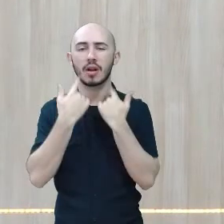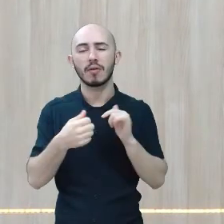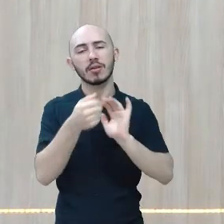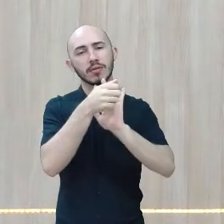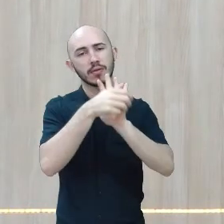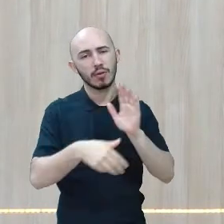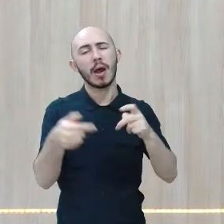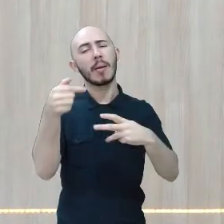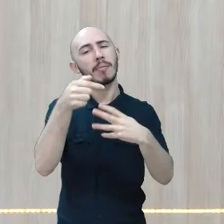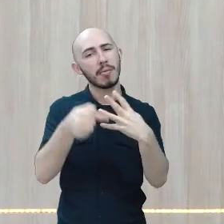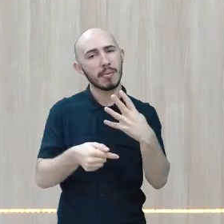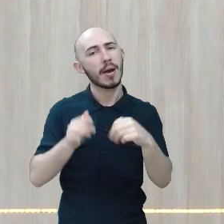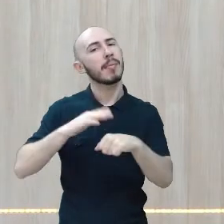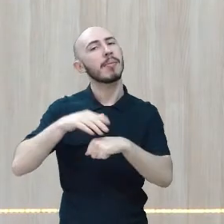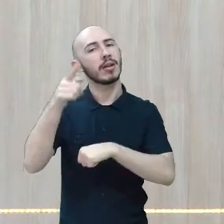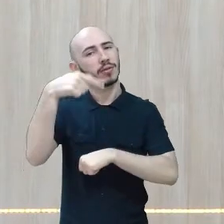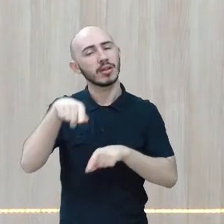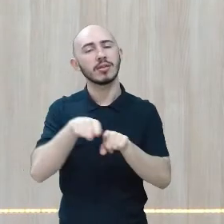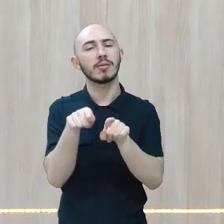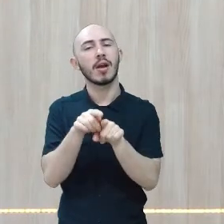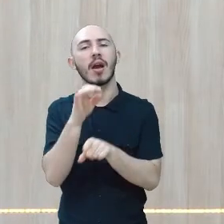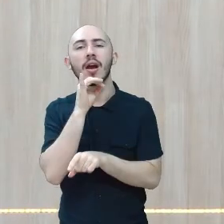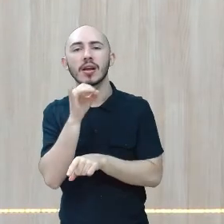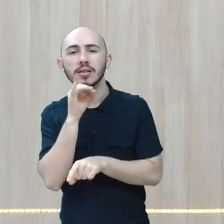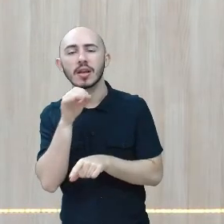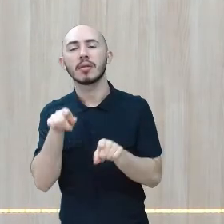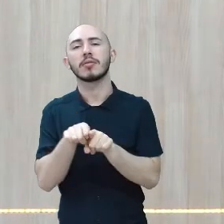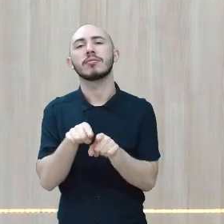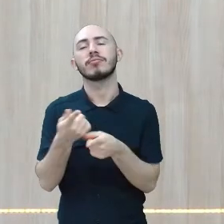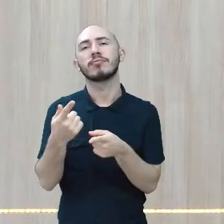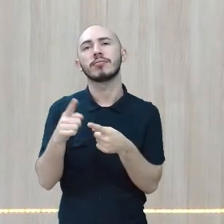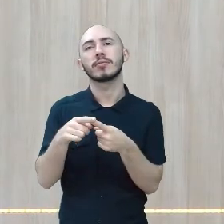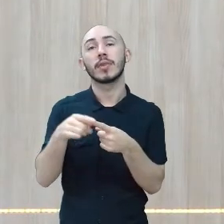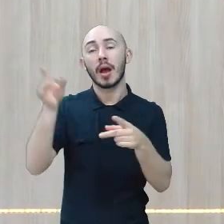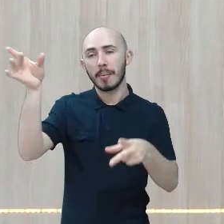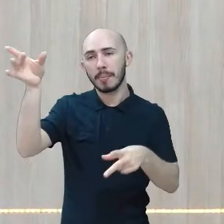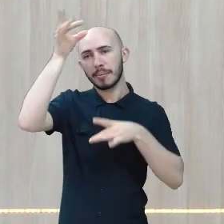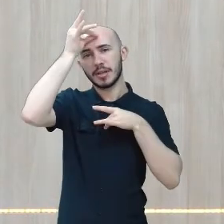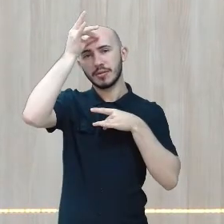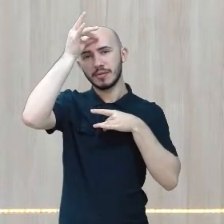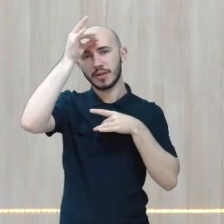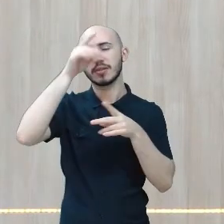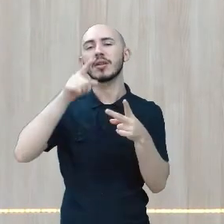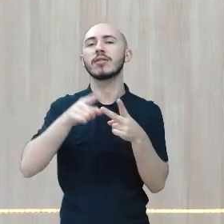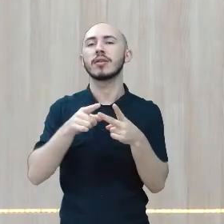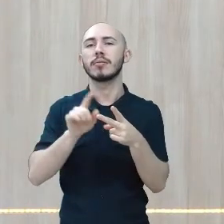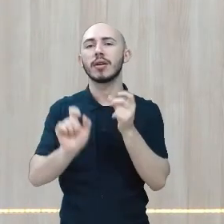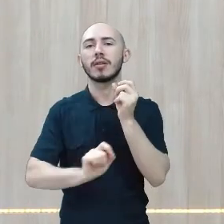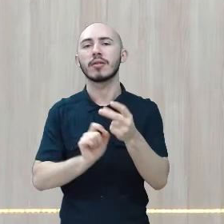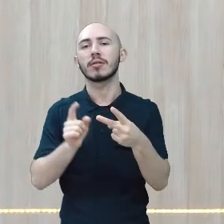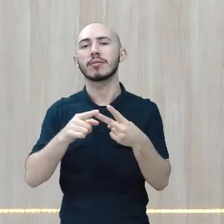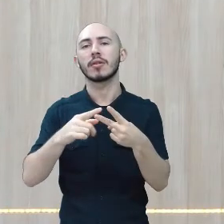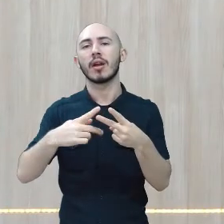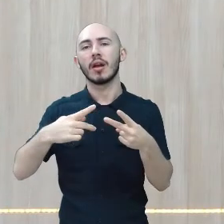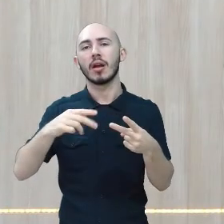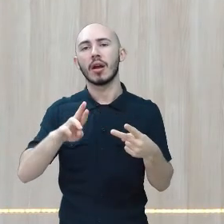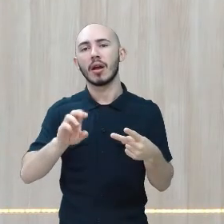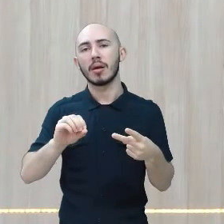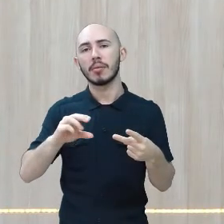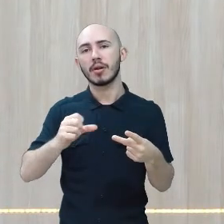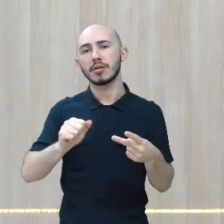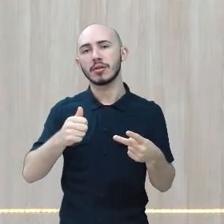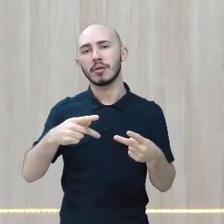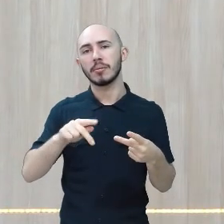trarei para vocês exemplo de personificação, não é? Vou trazer para vocês o que é uma prosopopeia,